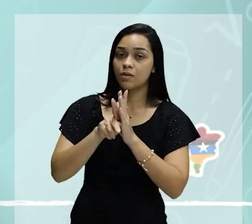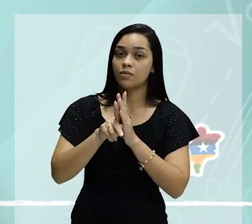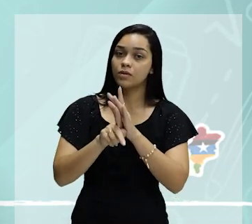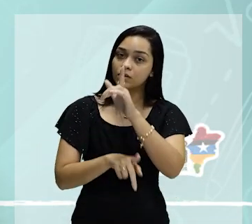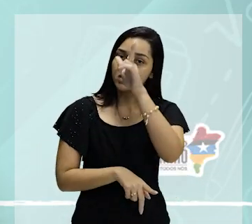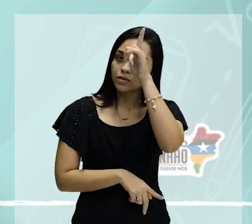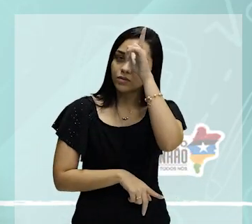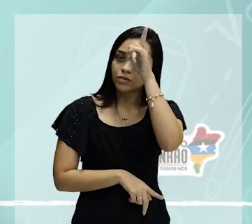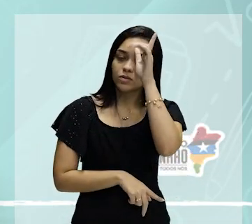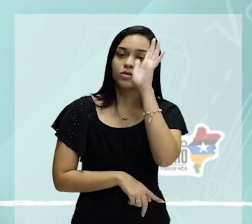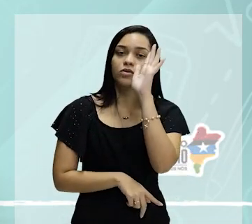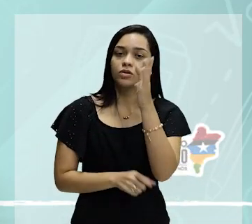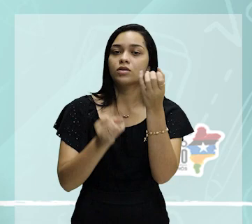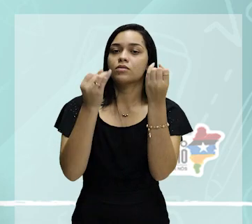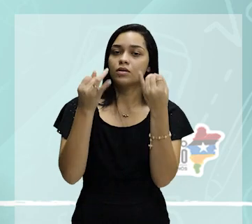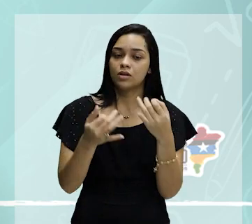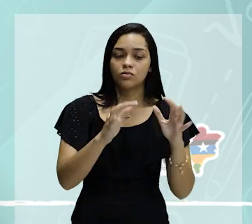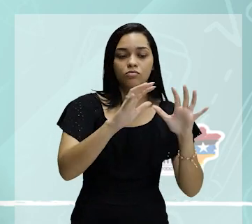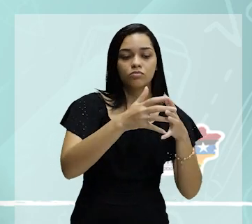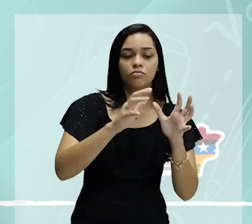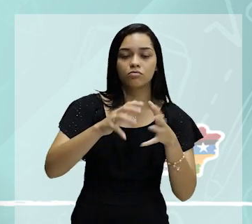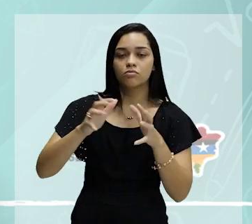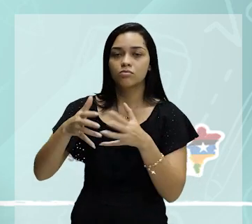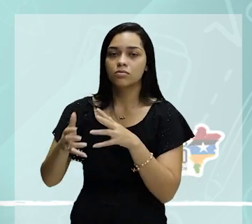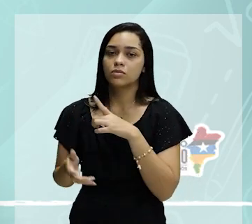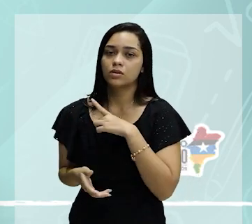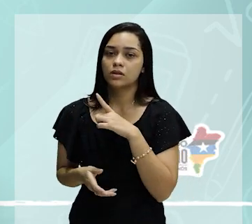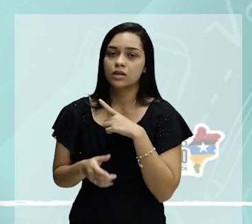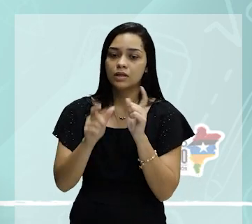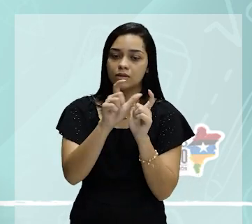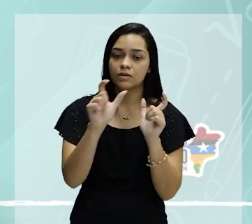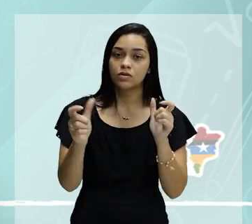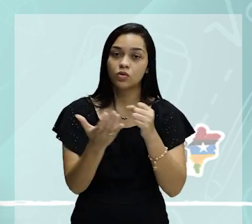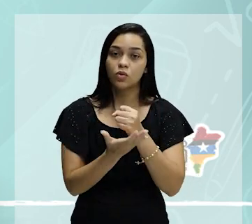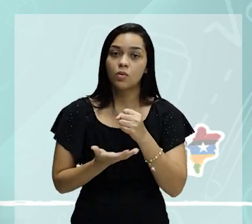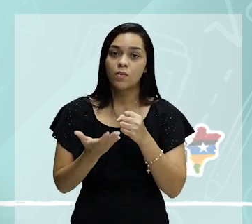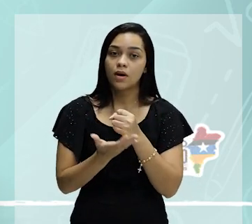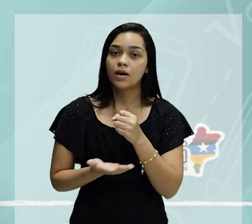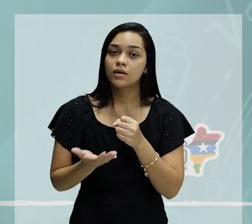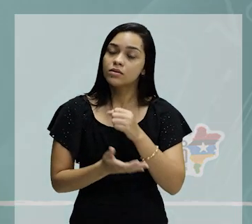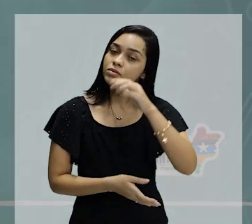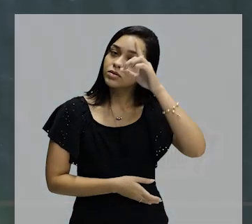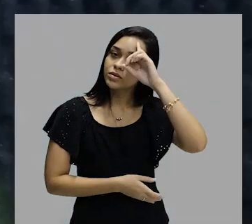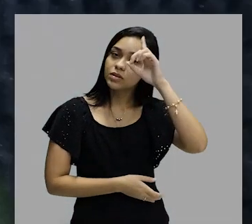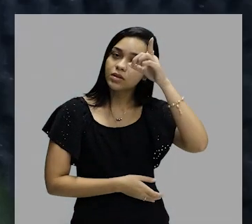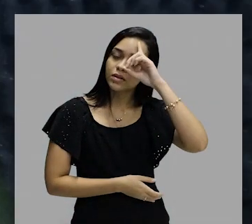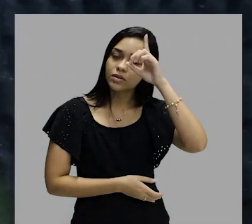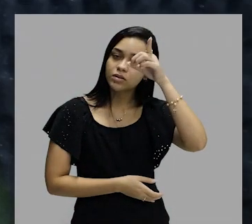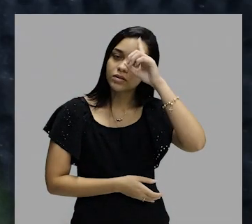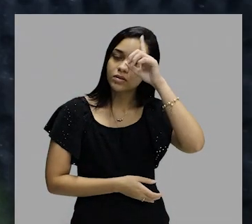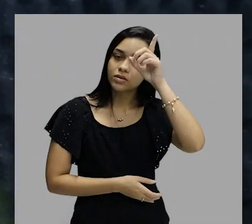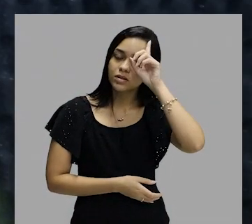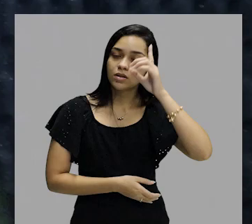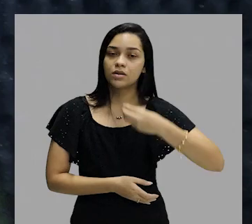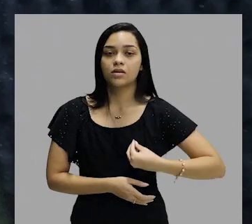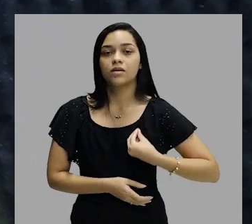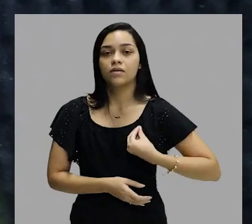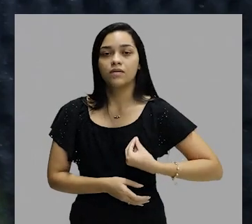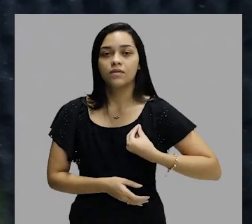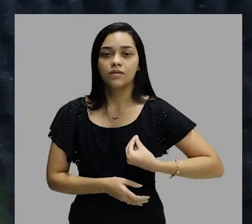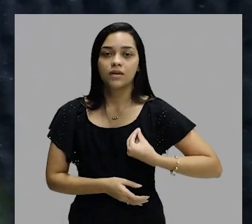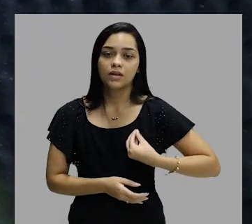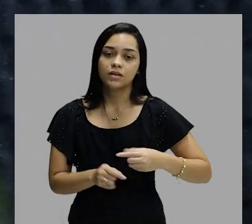das tribos que eu falei para vocês, tem aquelas palavras do básico, do dia a dia, tá? Da sobrevivência,